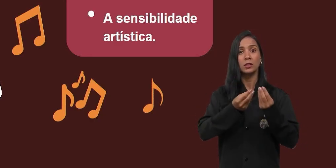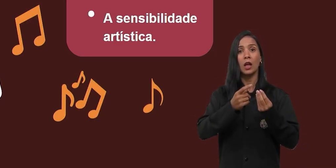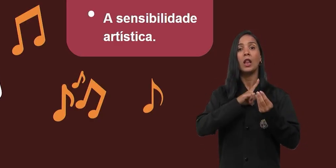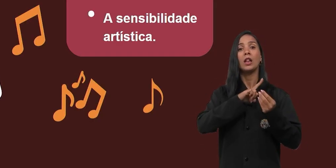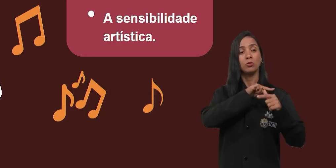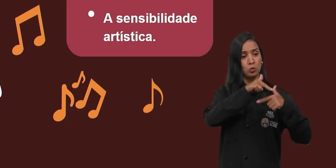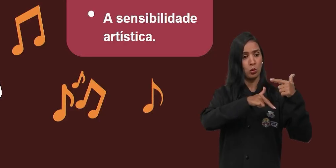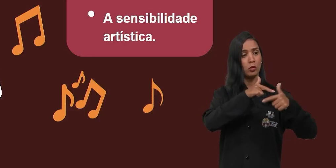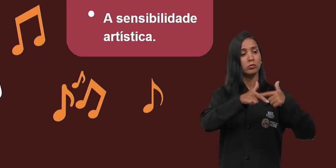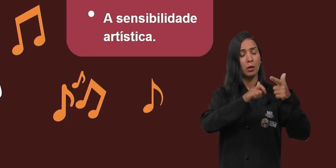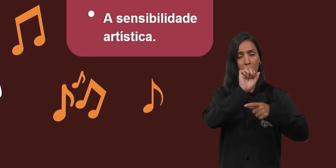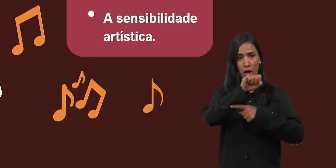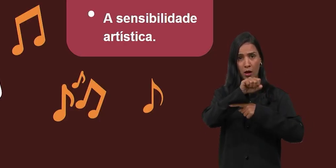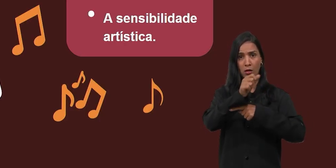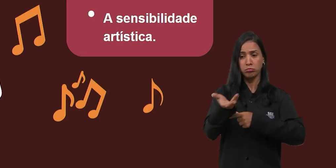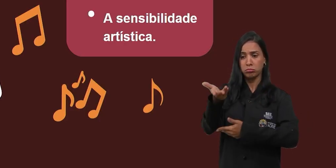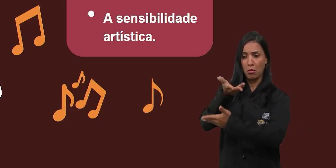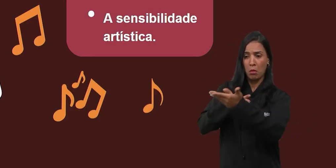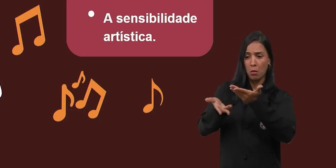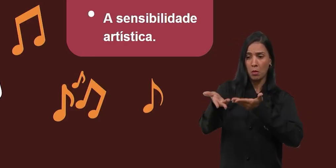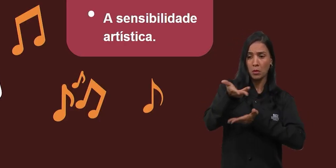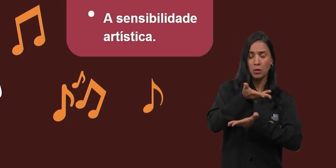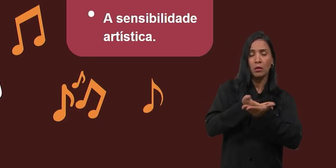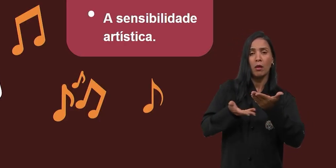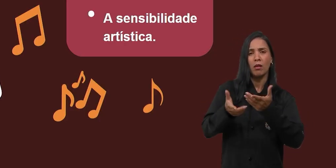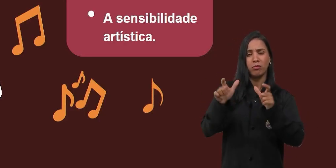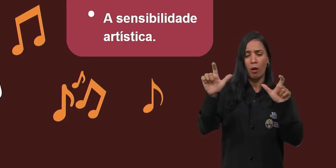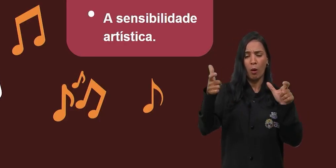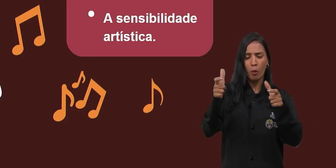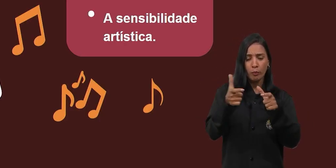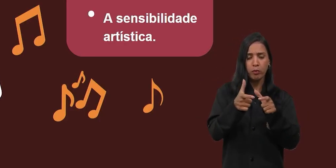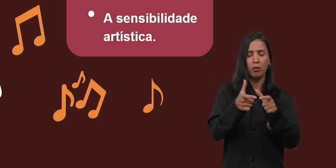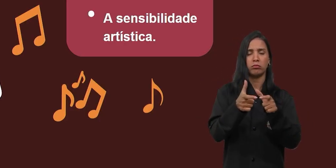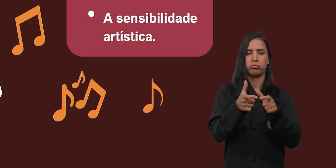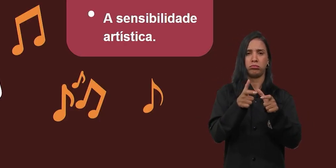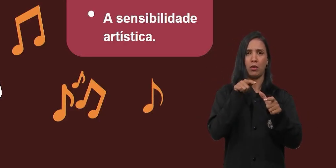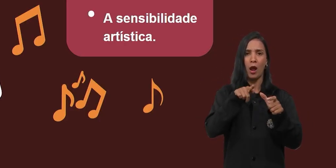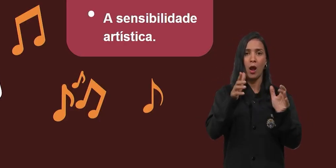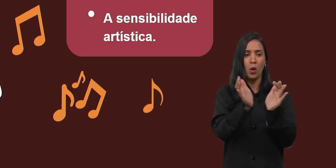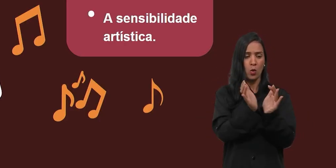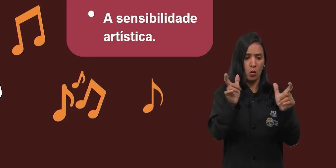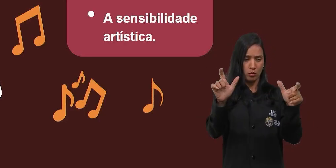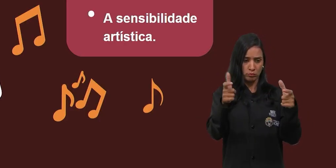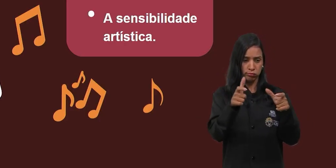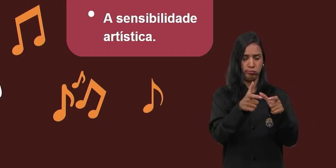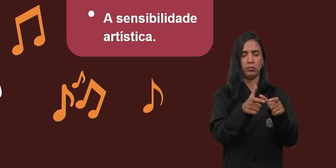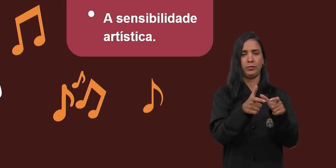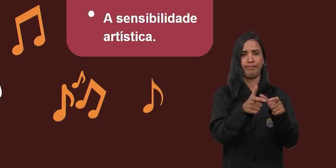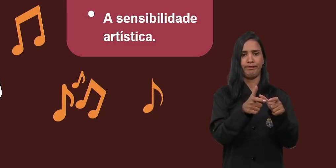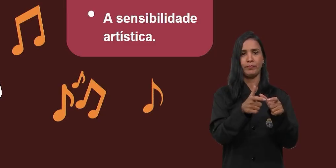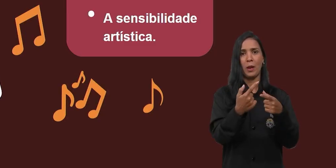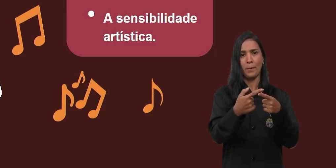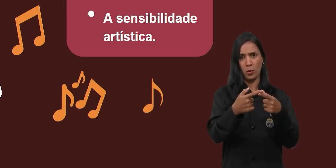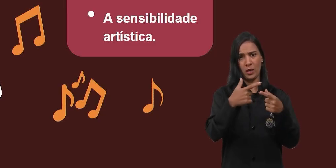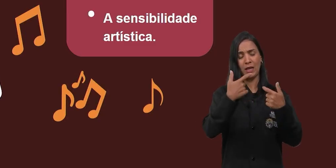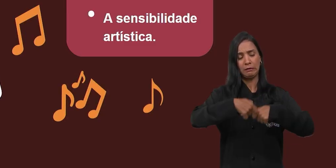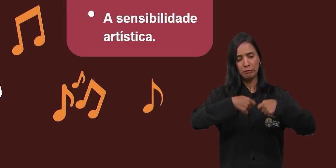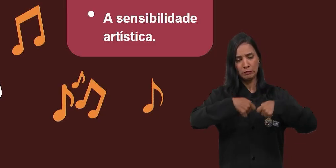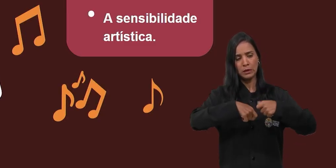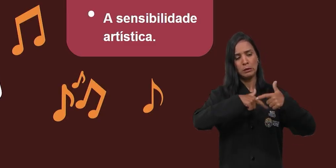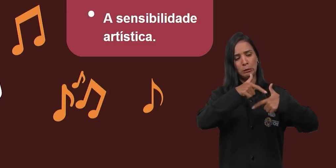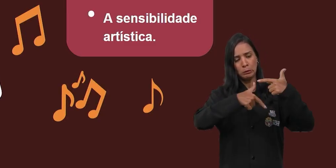trabalhado muito essa questão envolvendo as minorias, né? Tem muito trabalho social